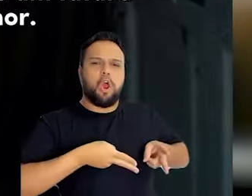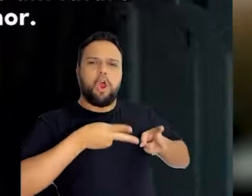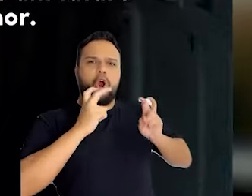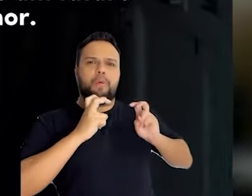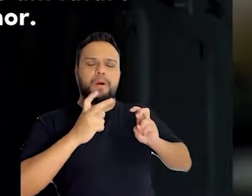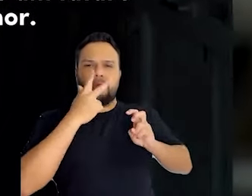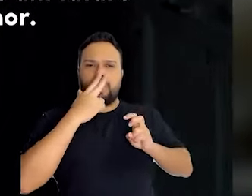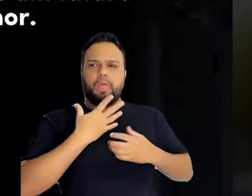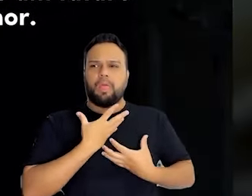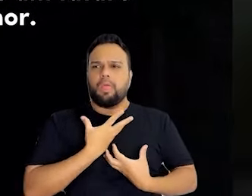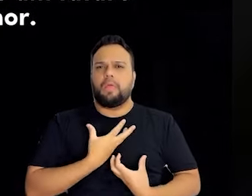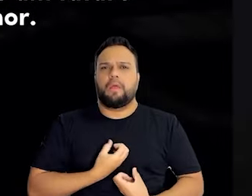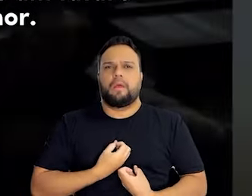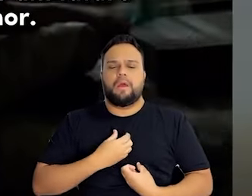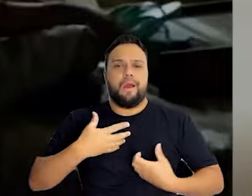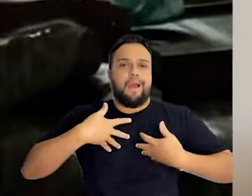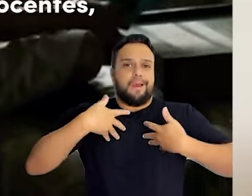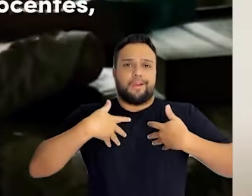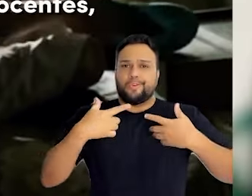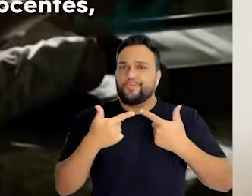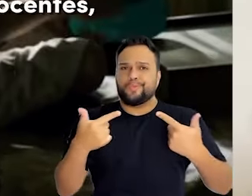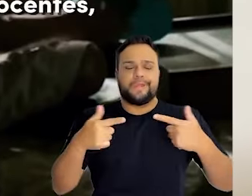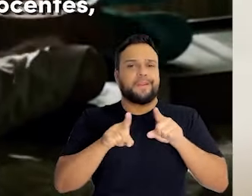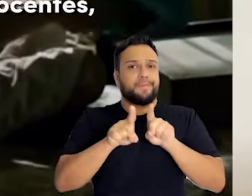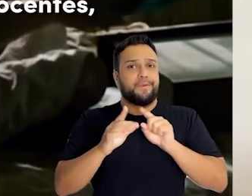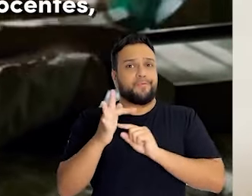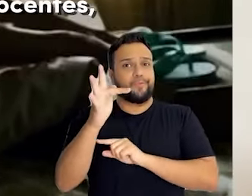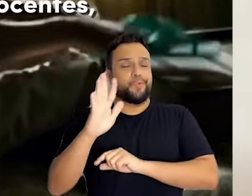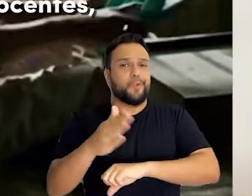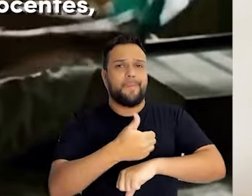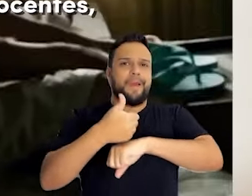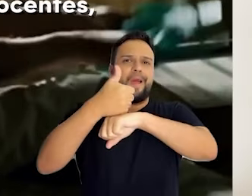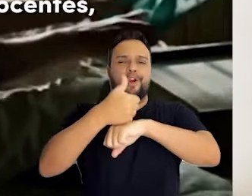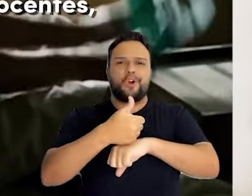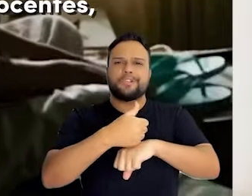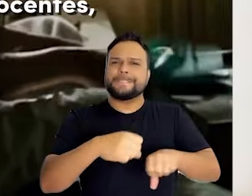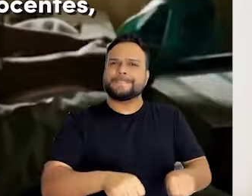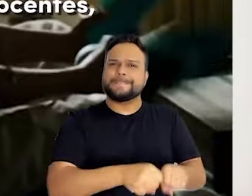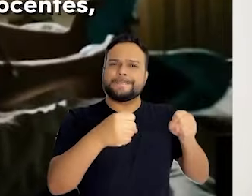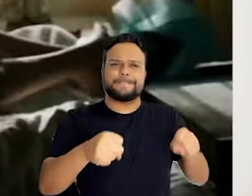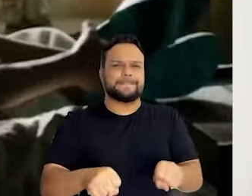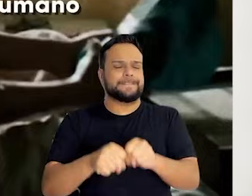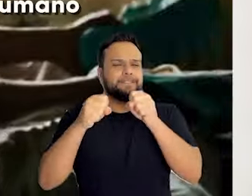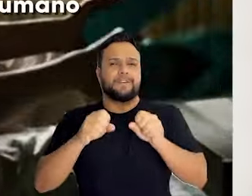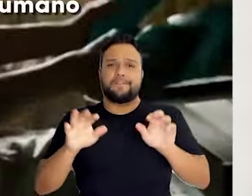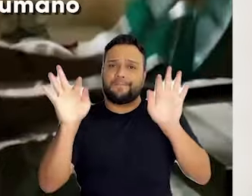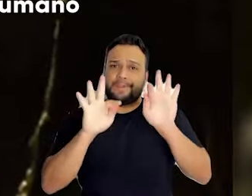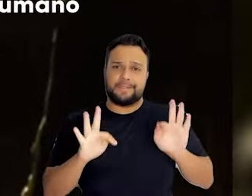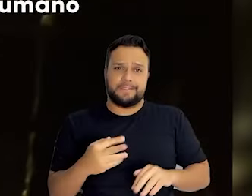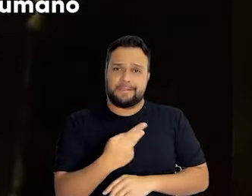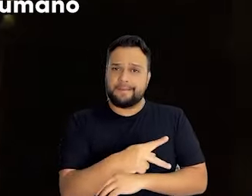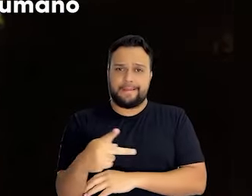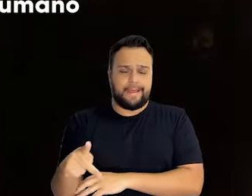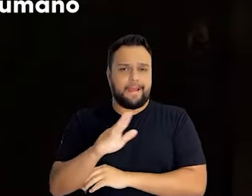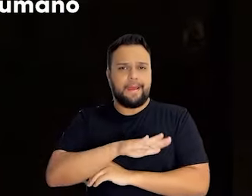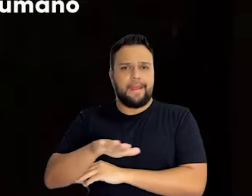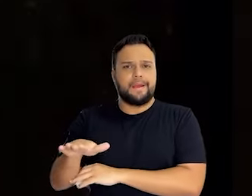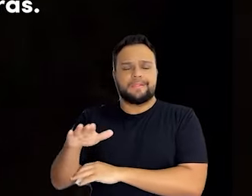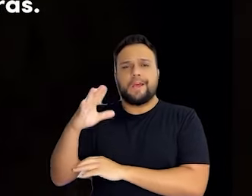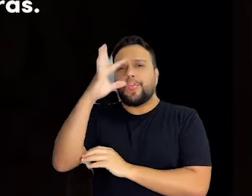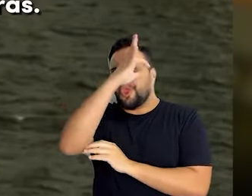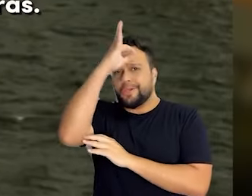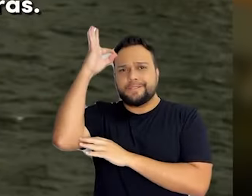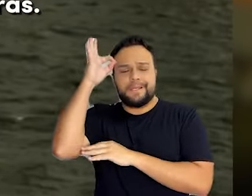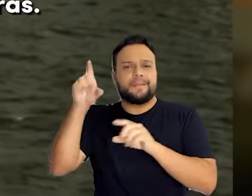vida e a esperança de um futuro melhor. Eles destroem a felicidade desses inocentes, ferem a dignidade do ser